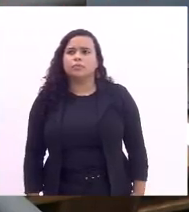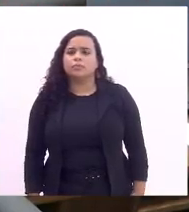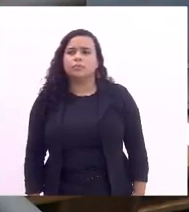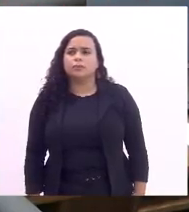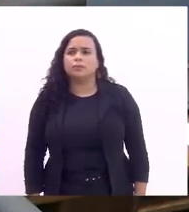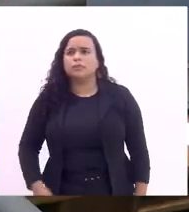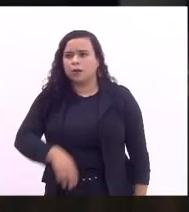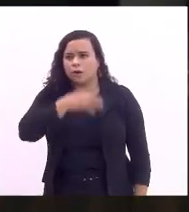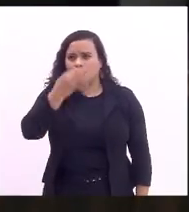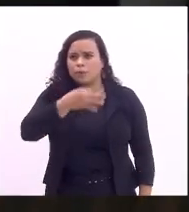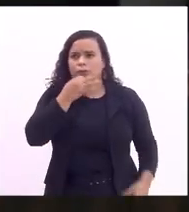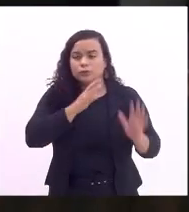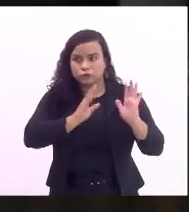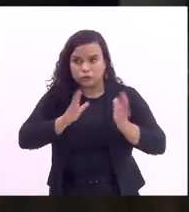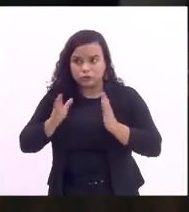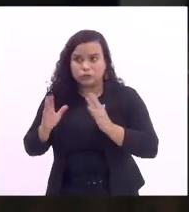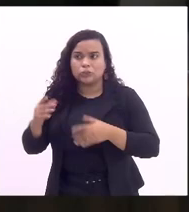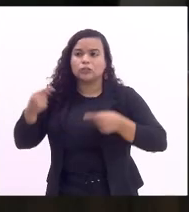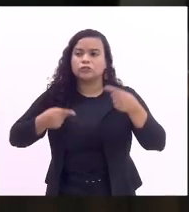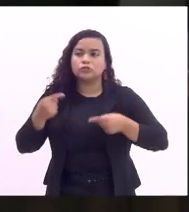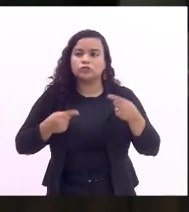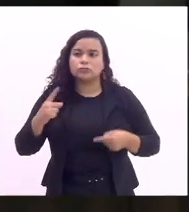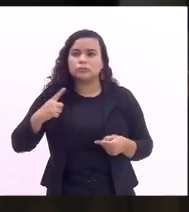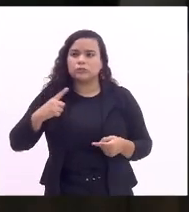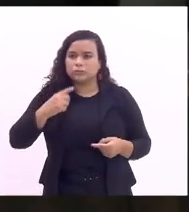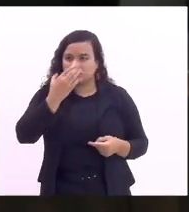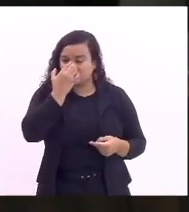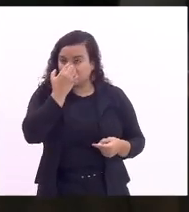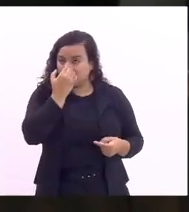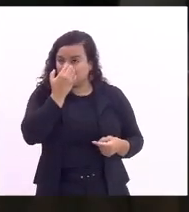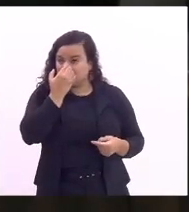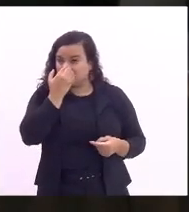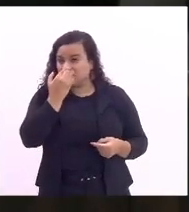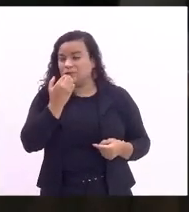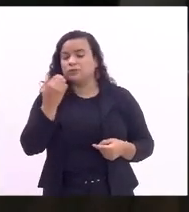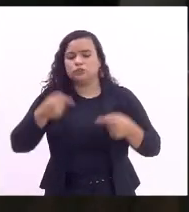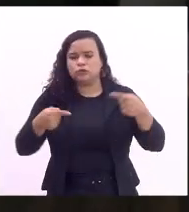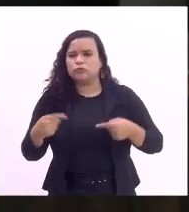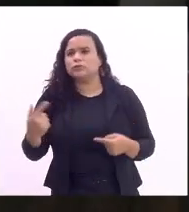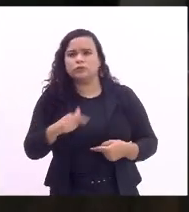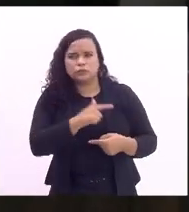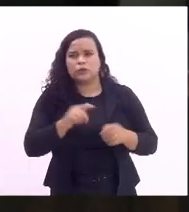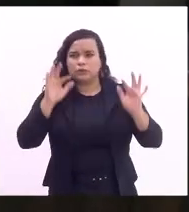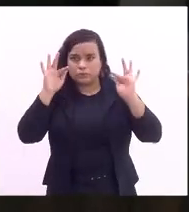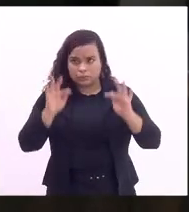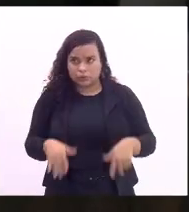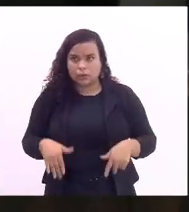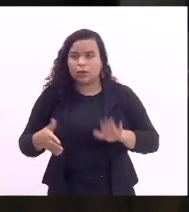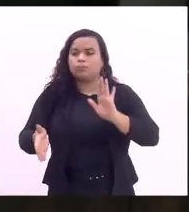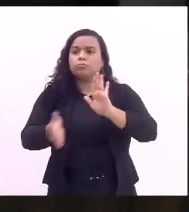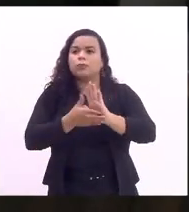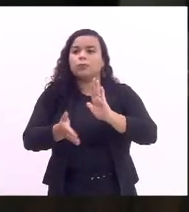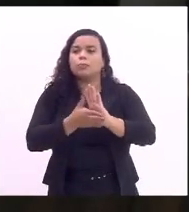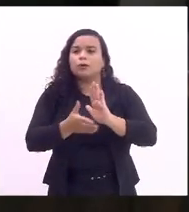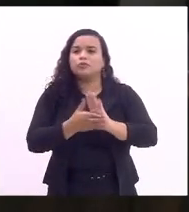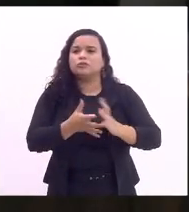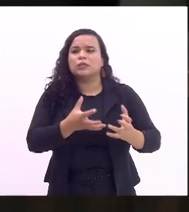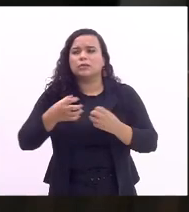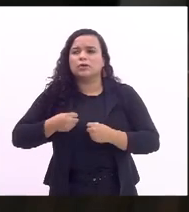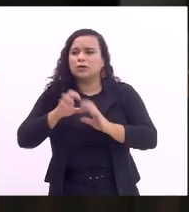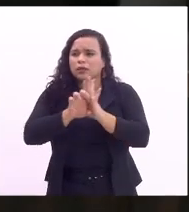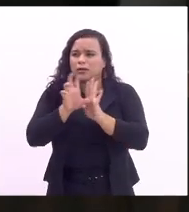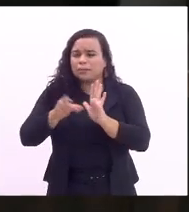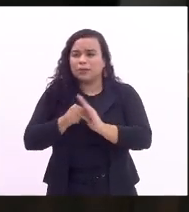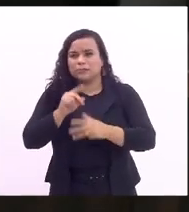Os pareceres emitidos em discussão. Não havendo quem queira discutir, encerrada a discussão, a presente proposta recebeu 3